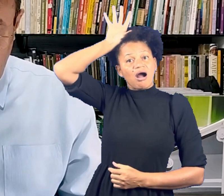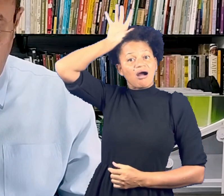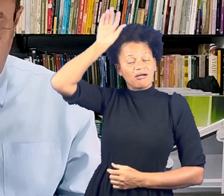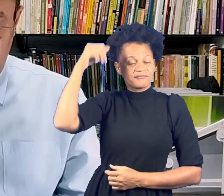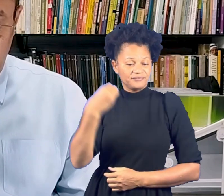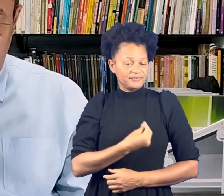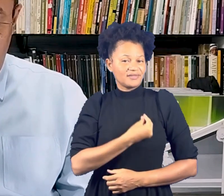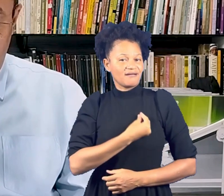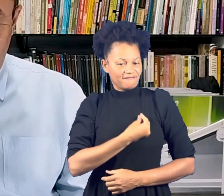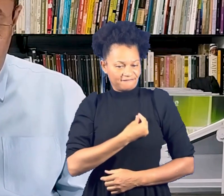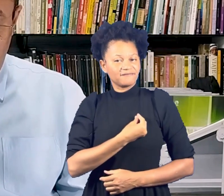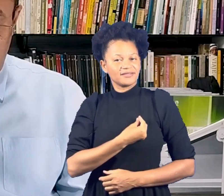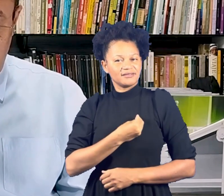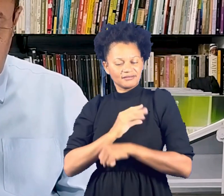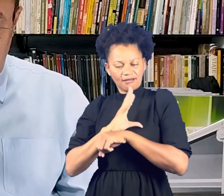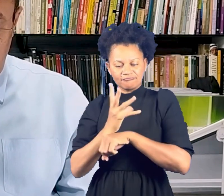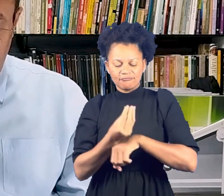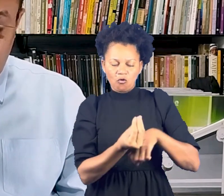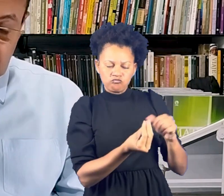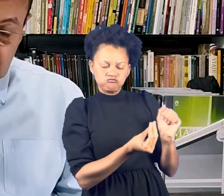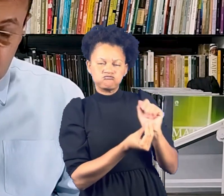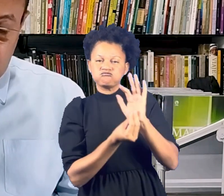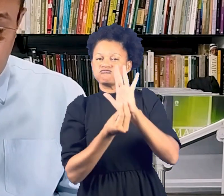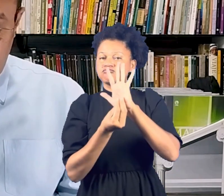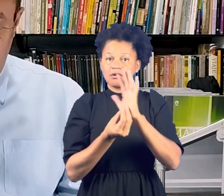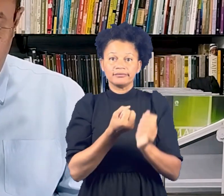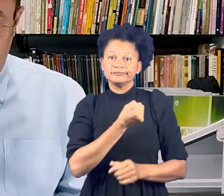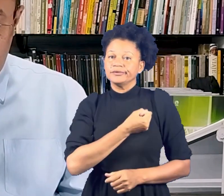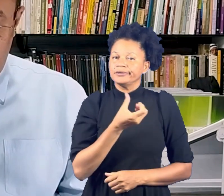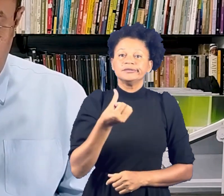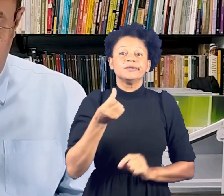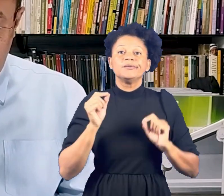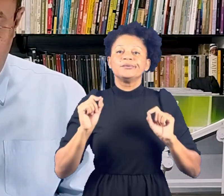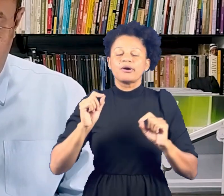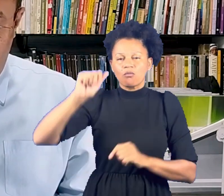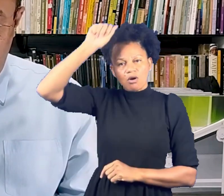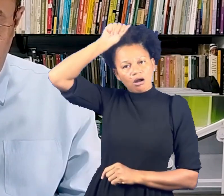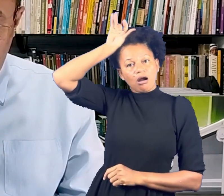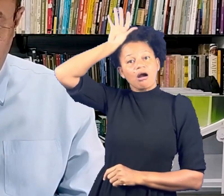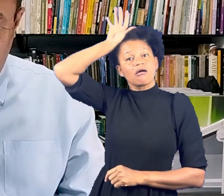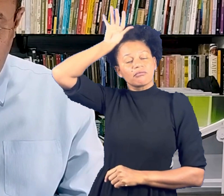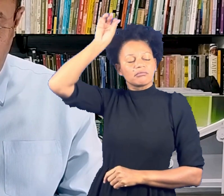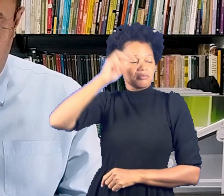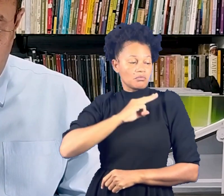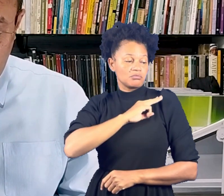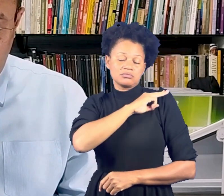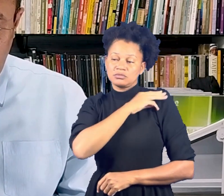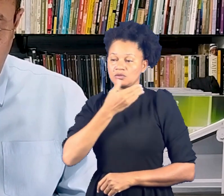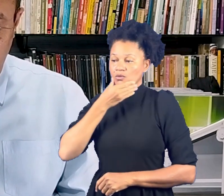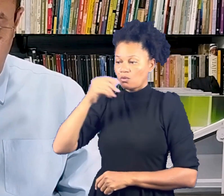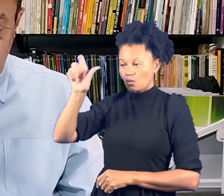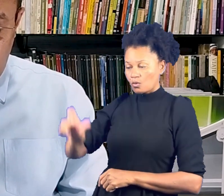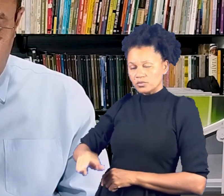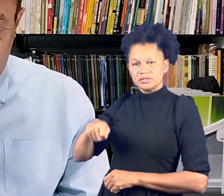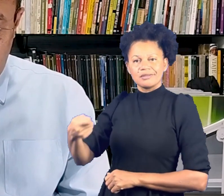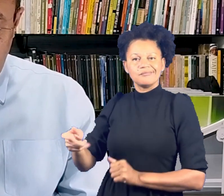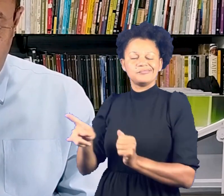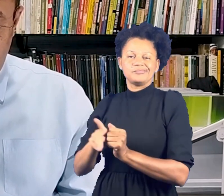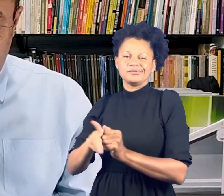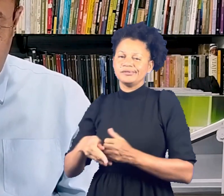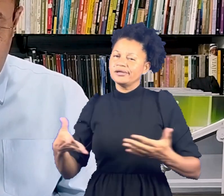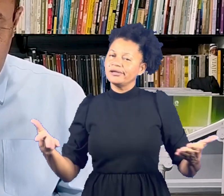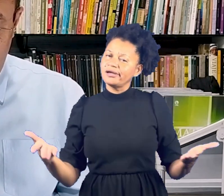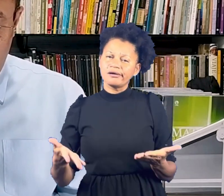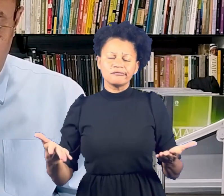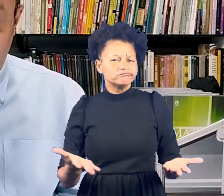da igreja. O número 6, ou a lição número 6, o avivamento no ministério de Pedro. E agora